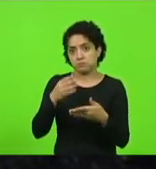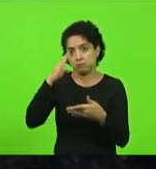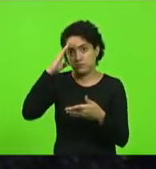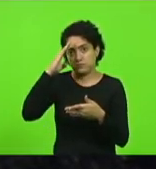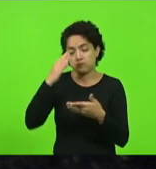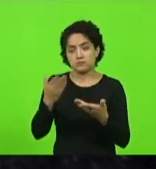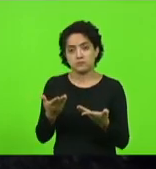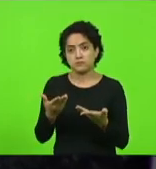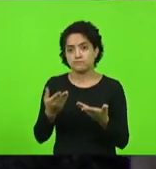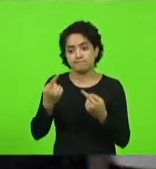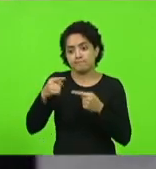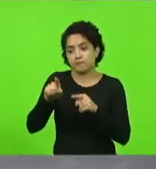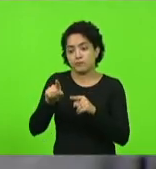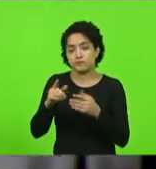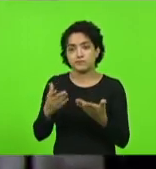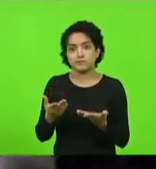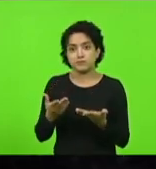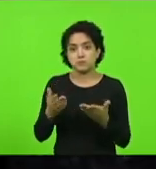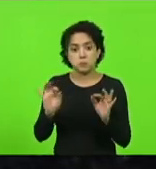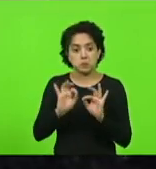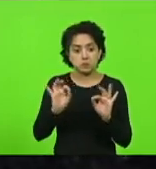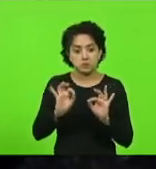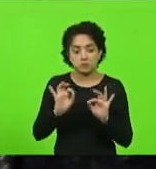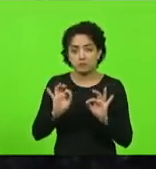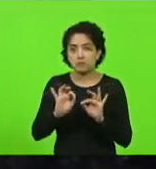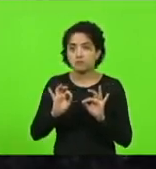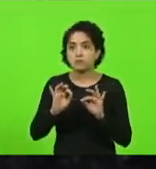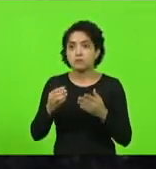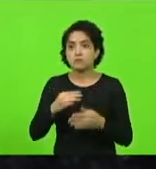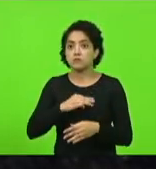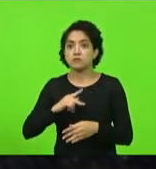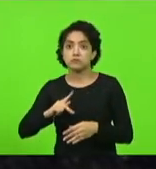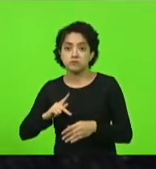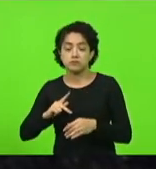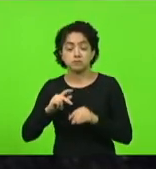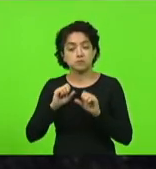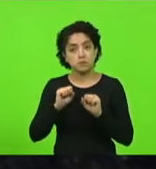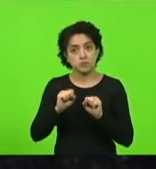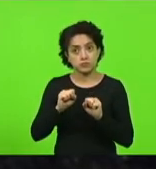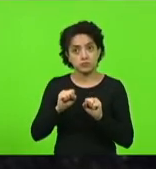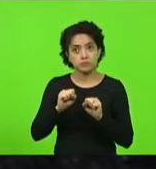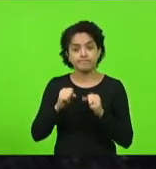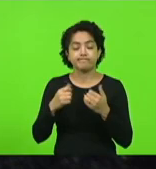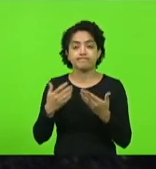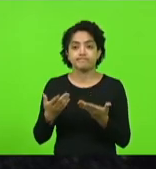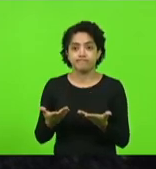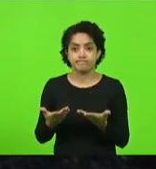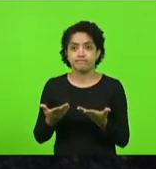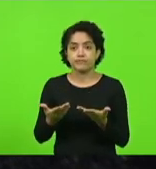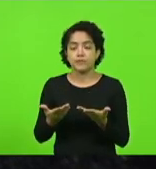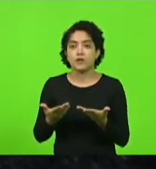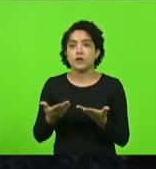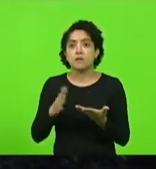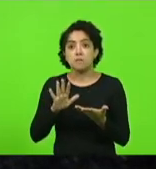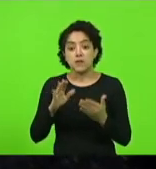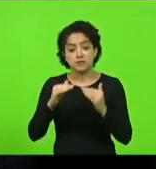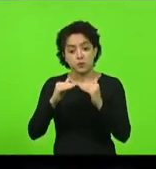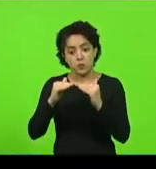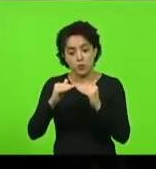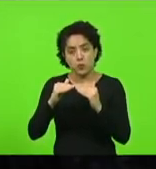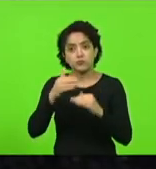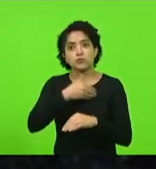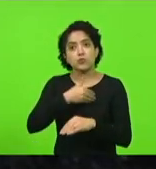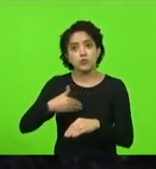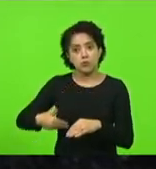a DIN. Se não tem ninguém que vai entrar, o Ministério Público pode entrar com a DIN? Pode. Mas se há um acordo com o